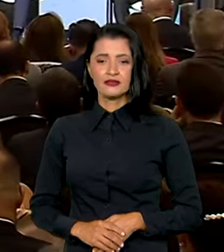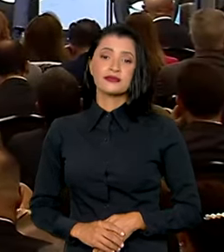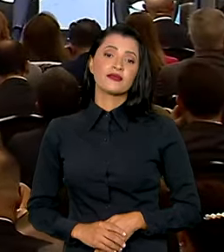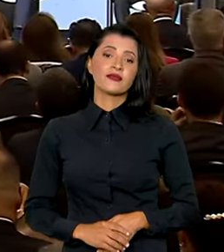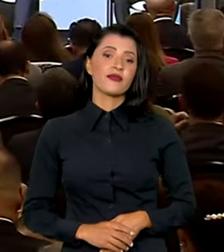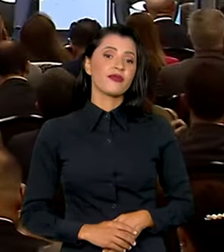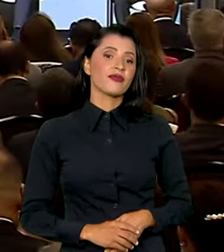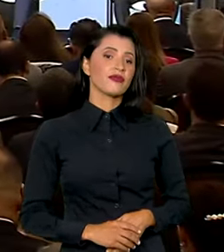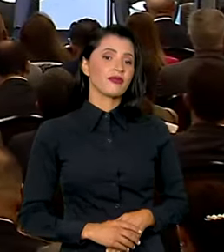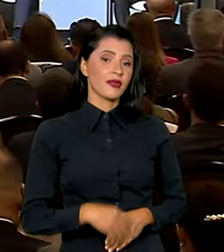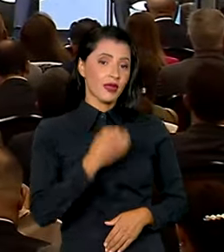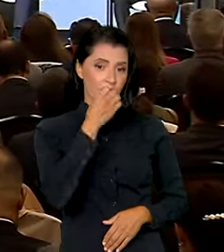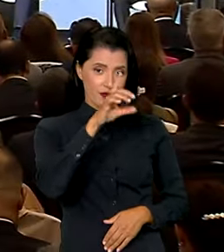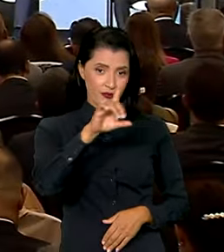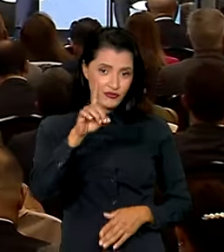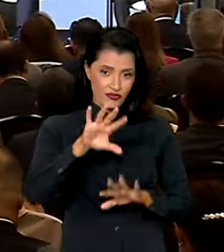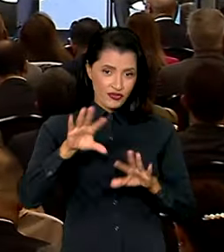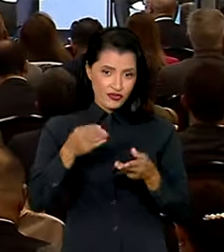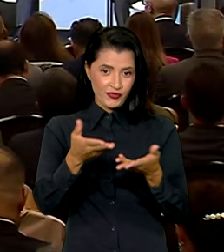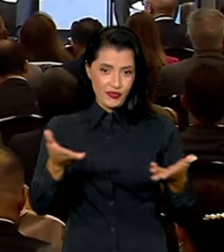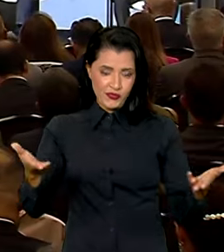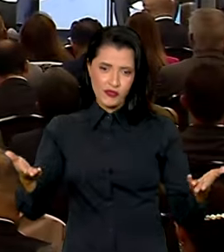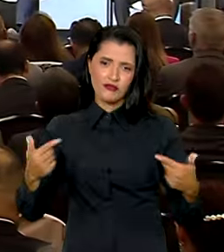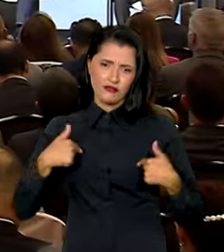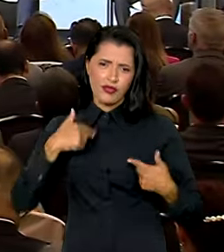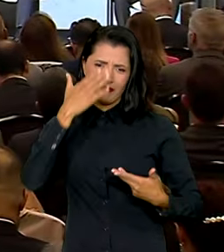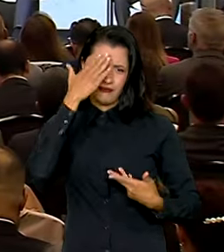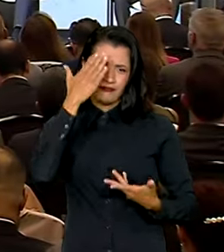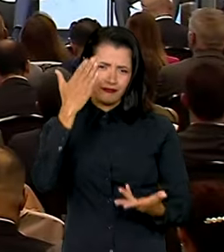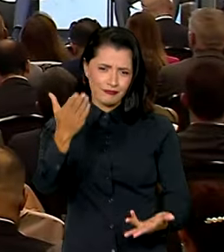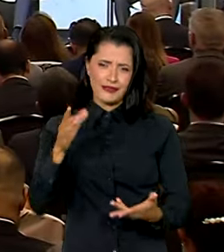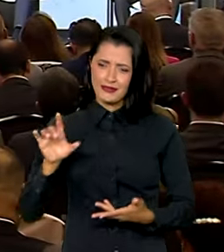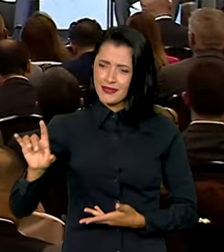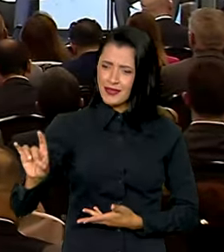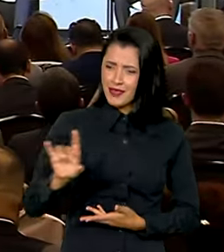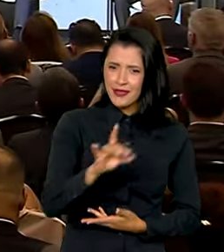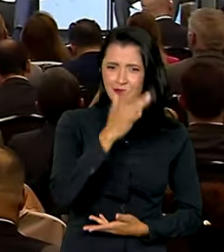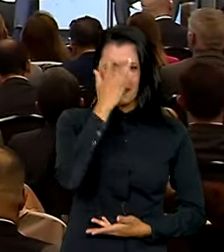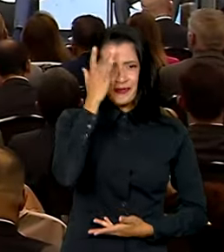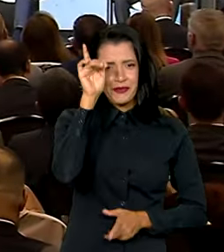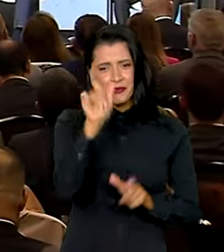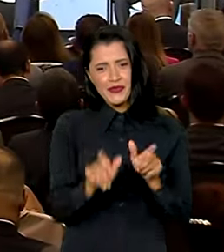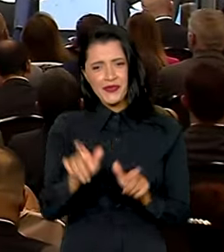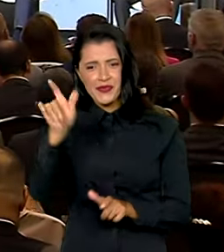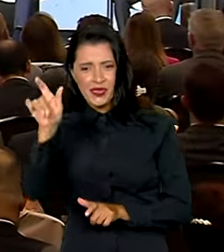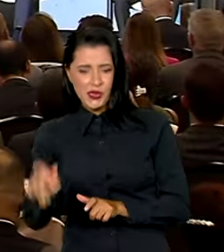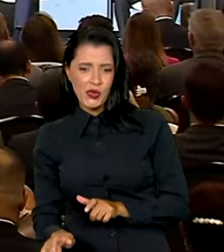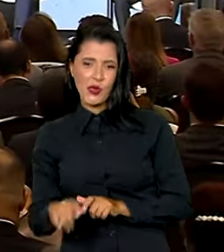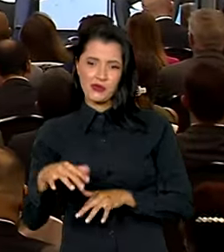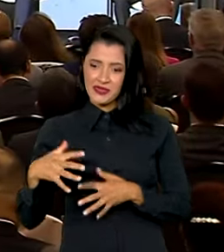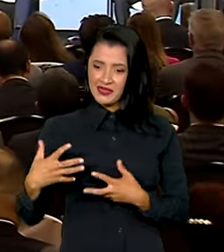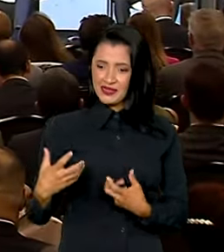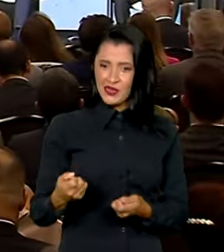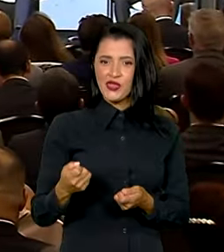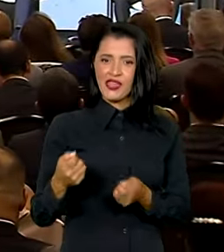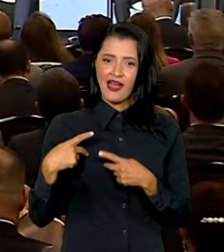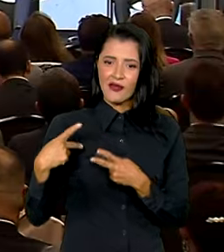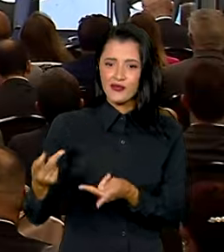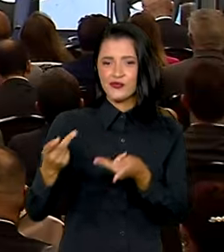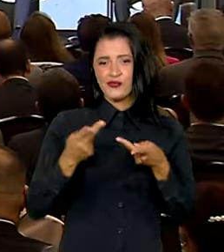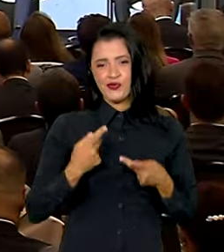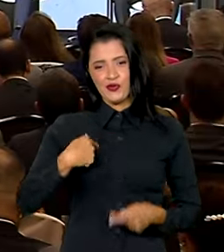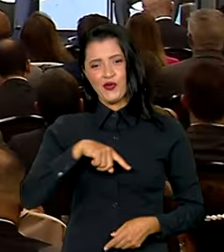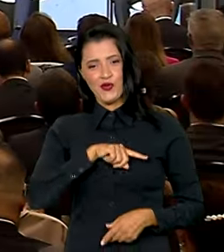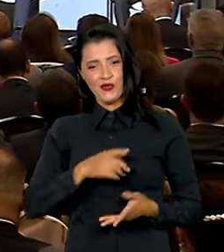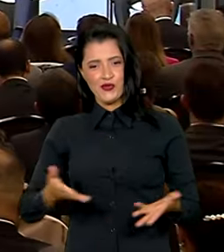Bom dia a todos e todas. Quero agradecer a cada um de vocês que acolheram ao nosso convite.